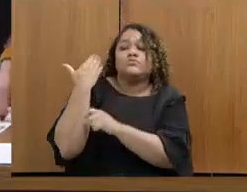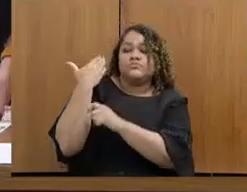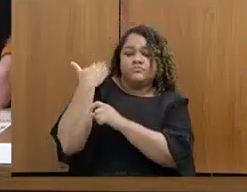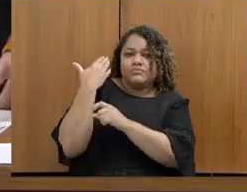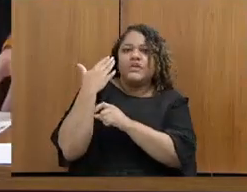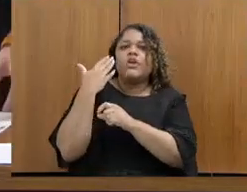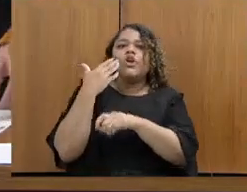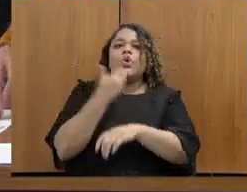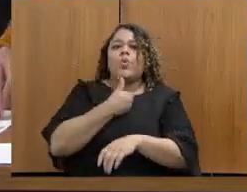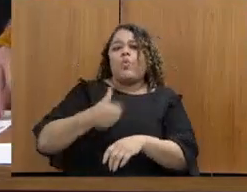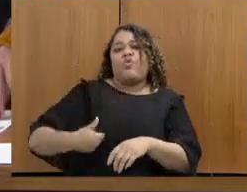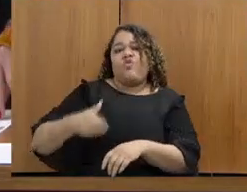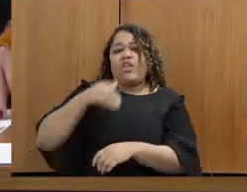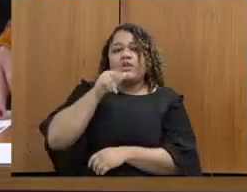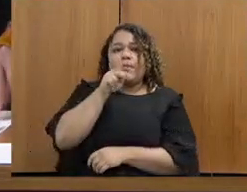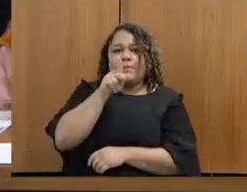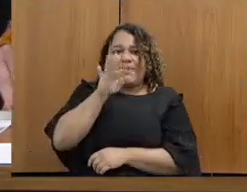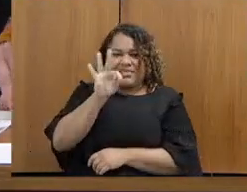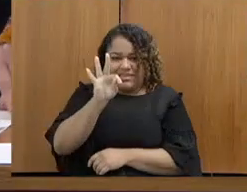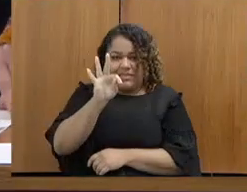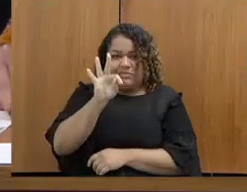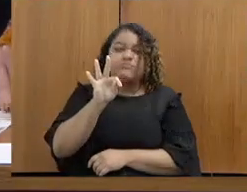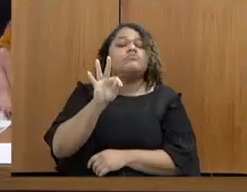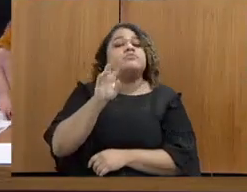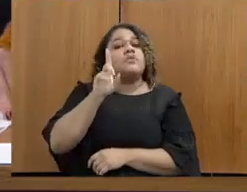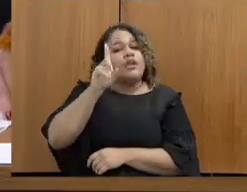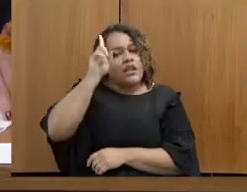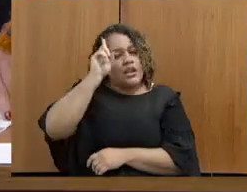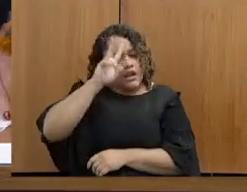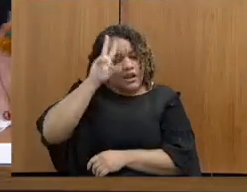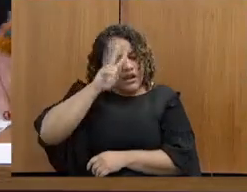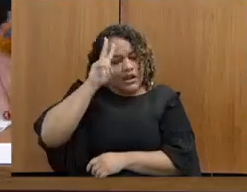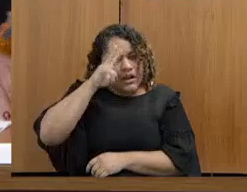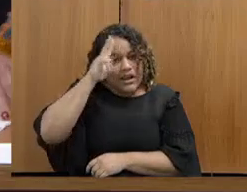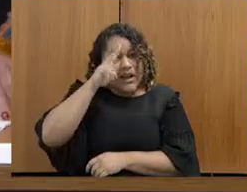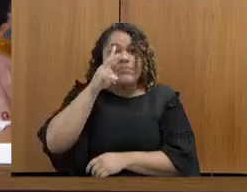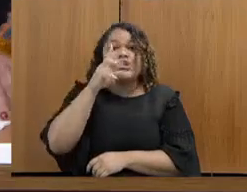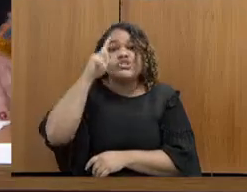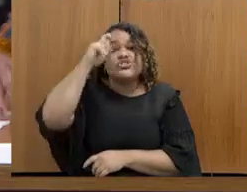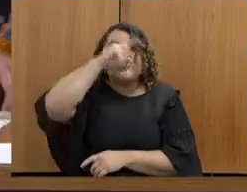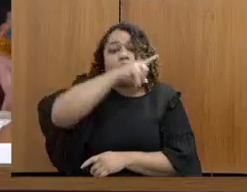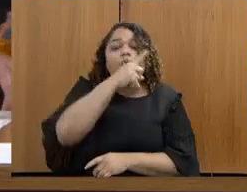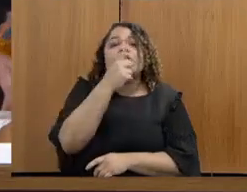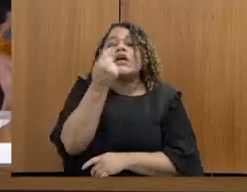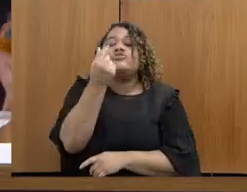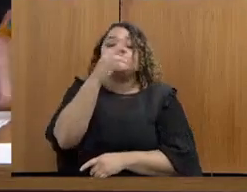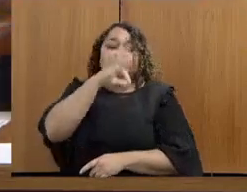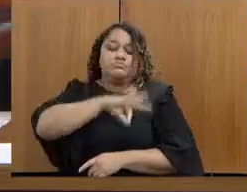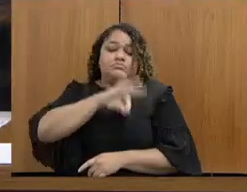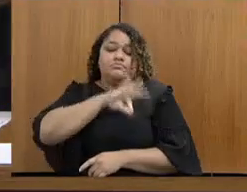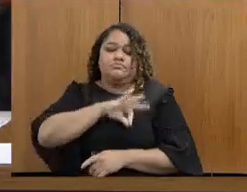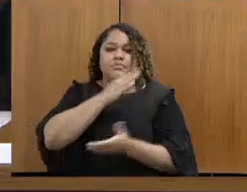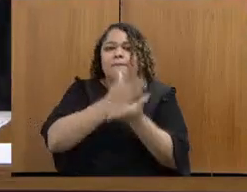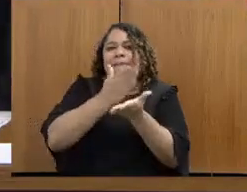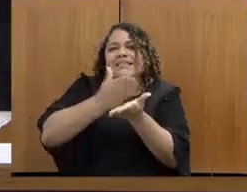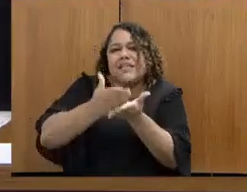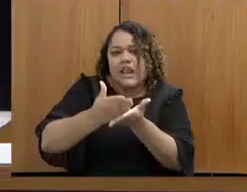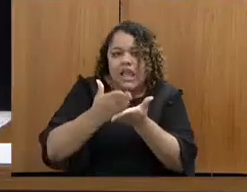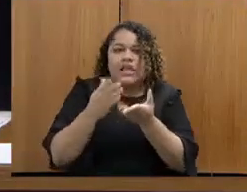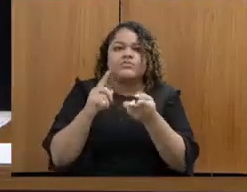vê e a gente lembra as dificuldades do parcelamento em receber o salários a gente vê muito mais